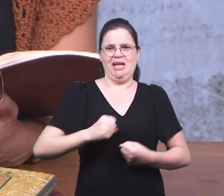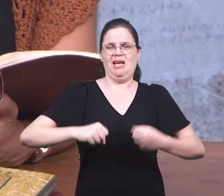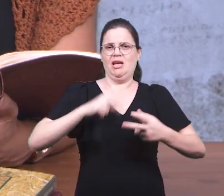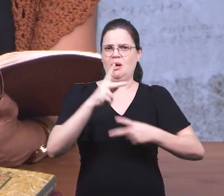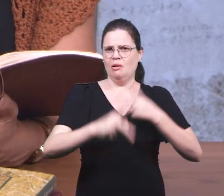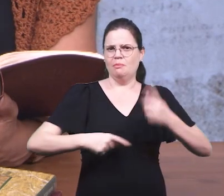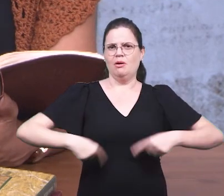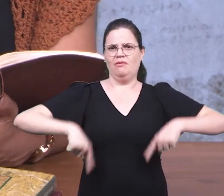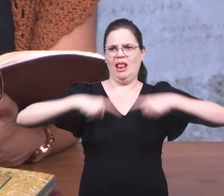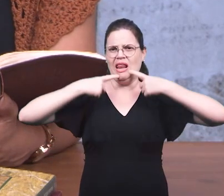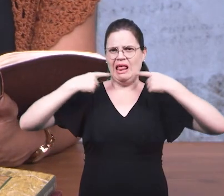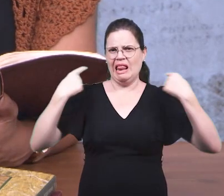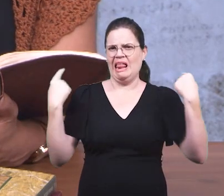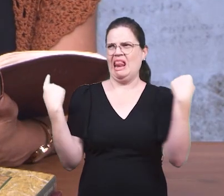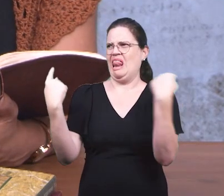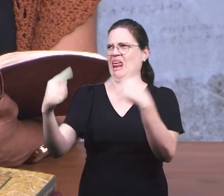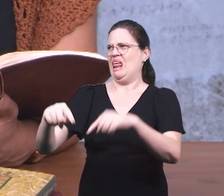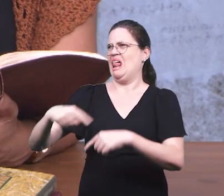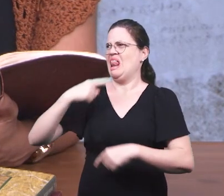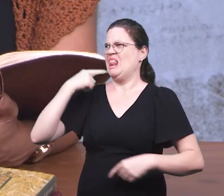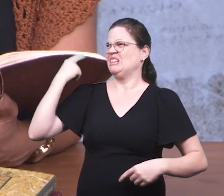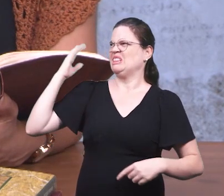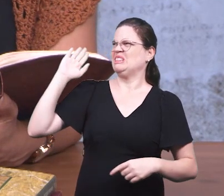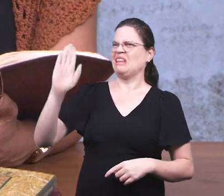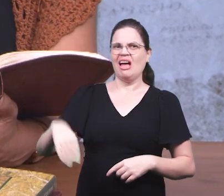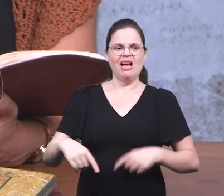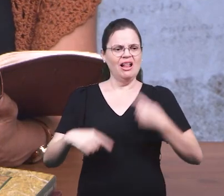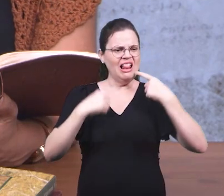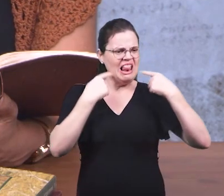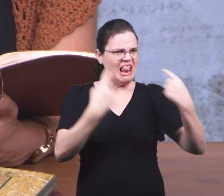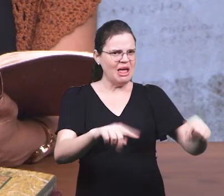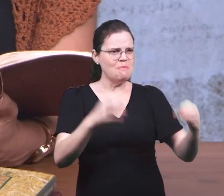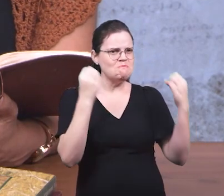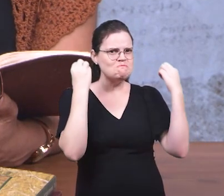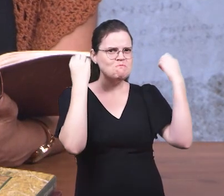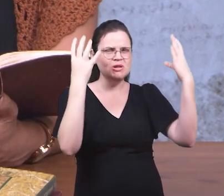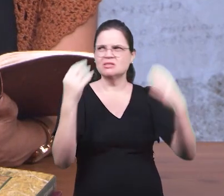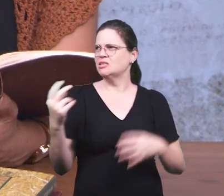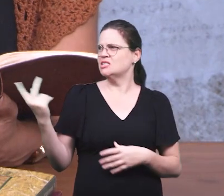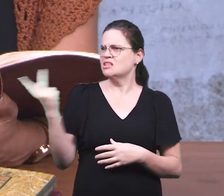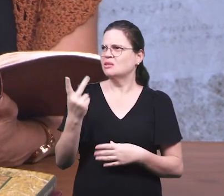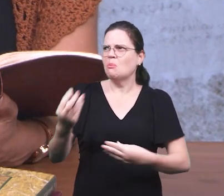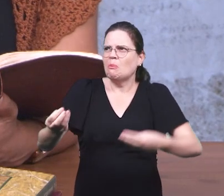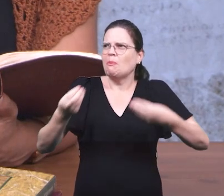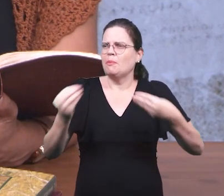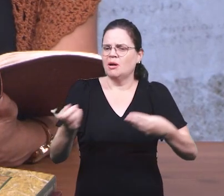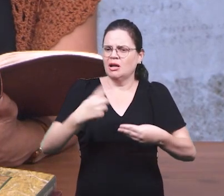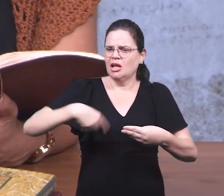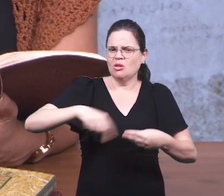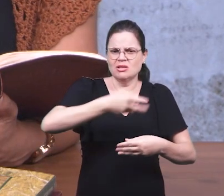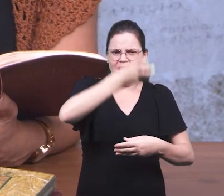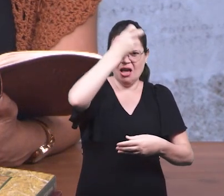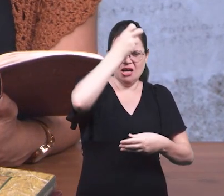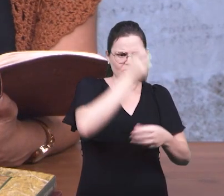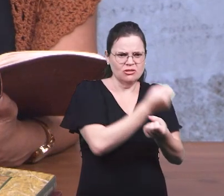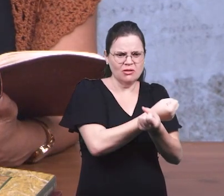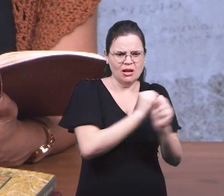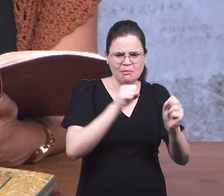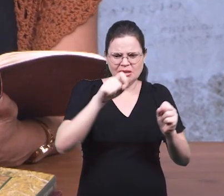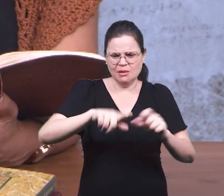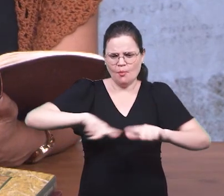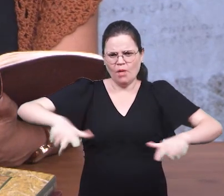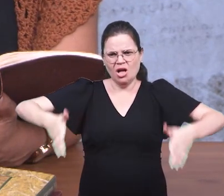e contra Moisés: por que nos fizeste subir do Egito para que morrêssemos neste